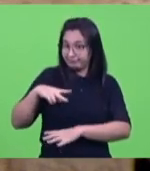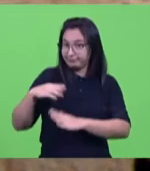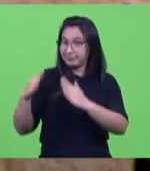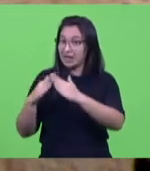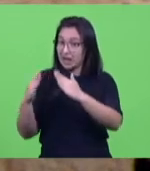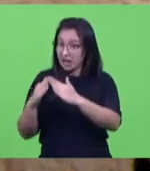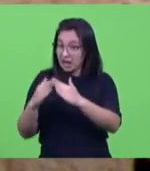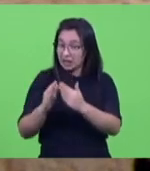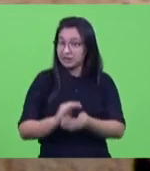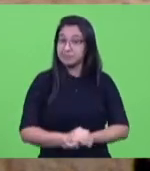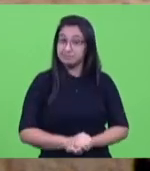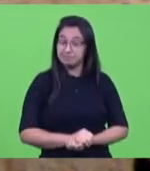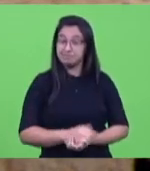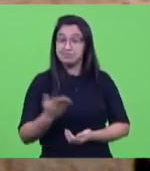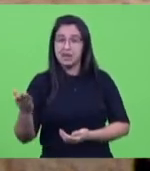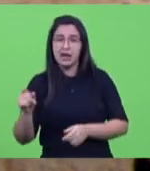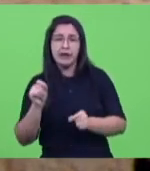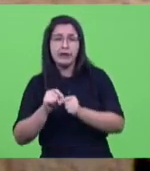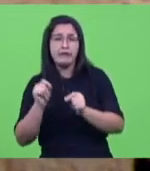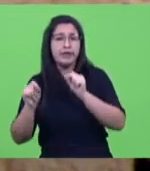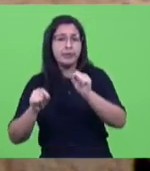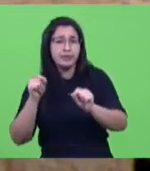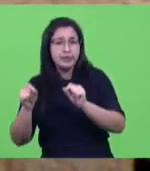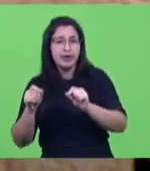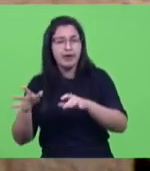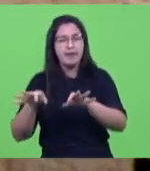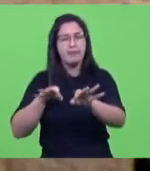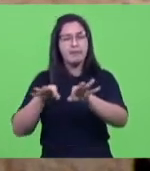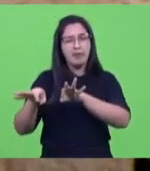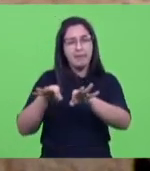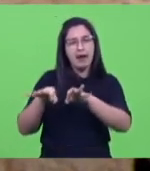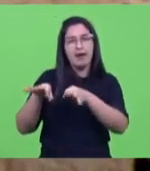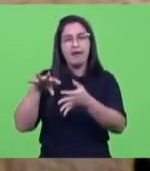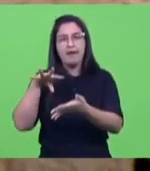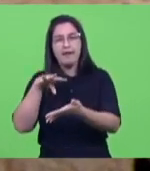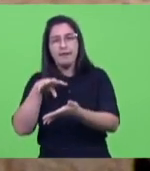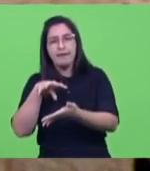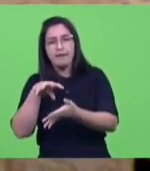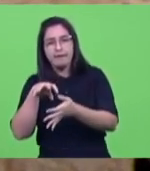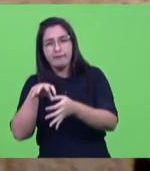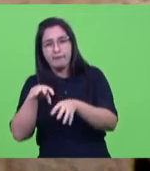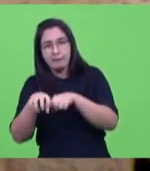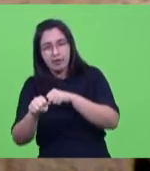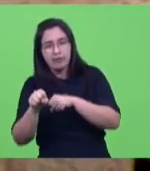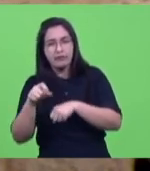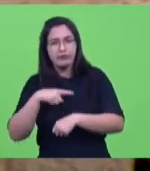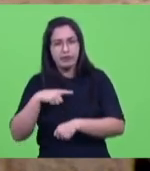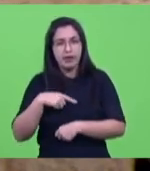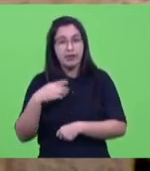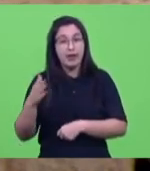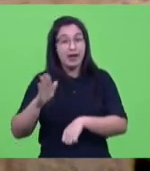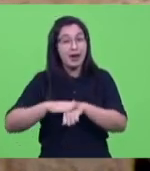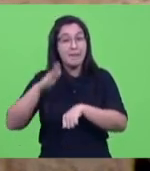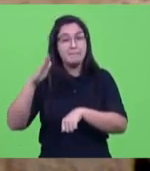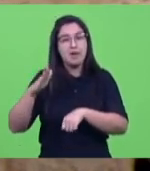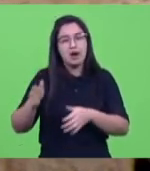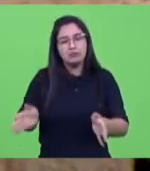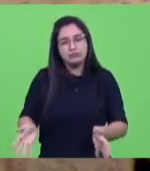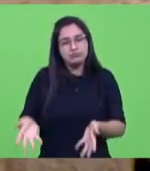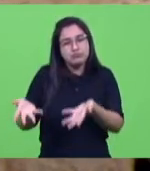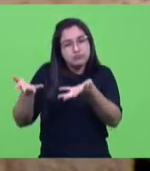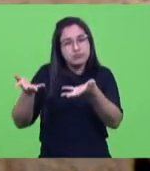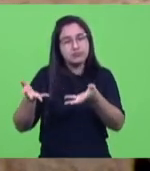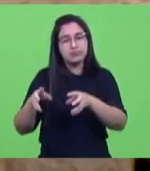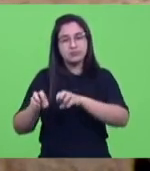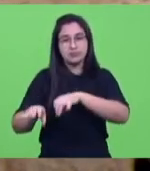educação domiciliar são aqueles pais que se sentem preparados por isso, e eles, com certeza, têm muito mais incentivos para dar uma